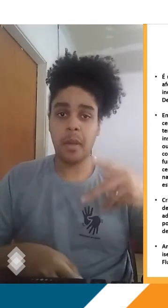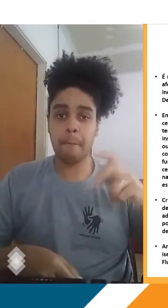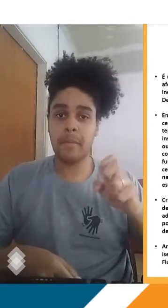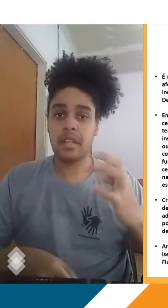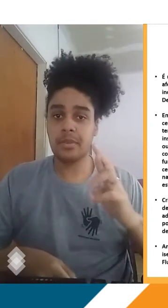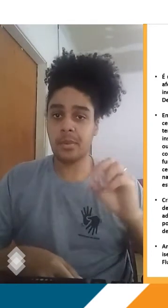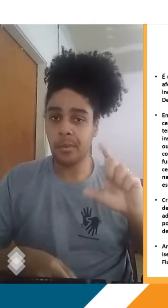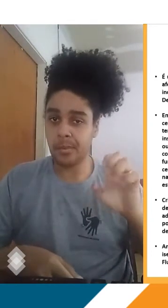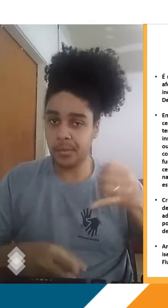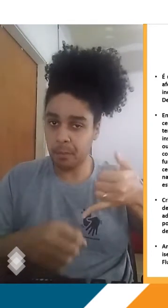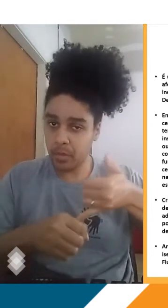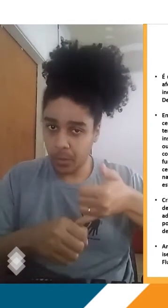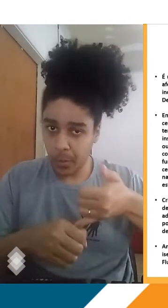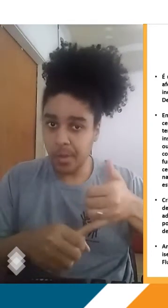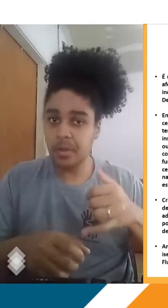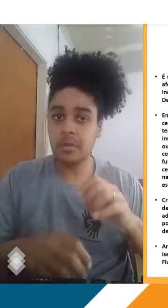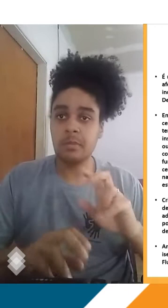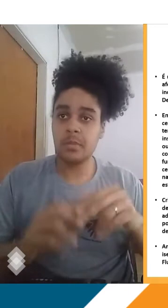entender um pouco das